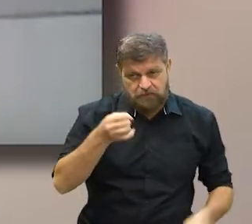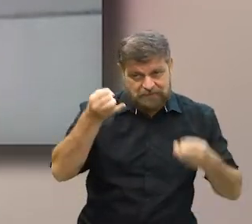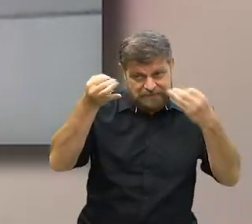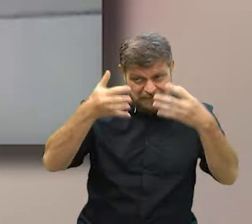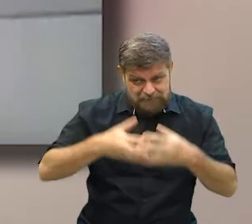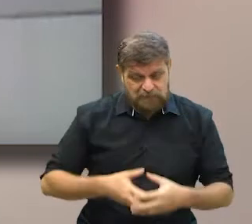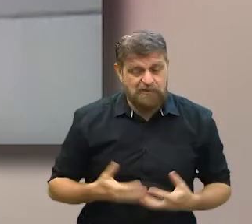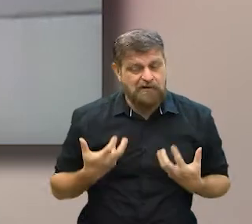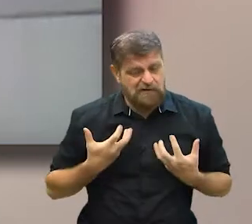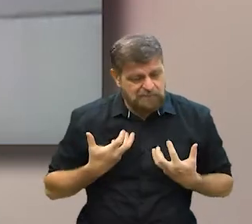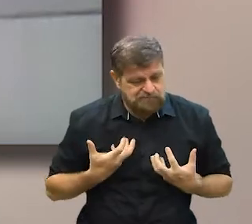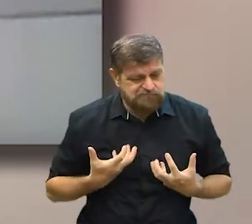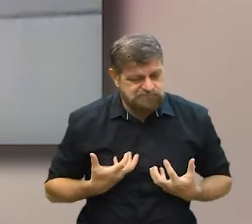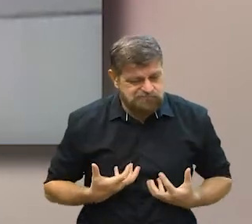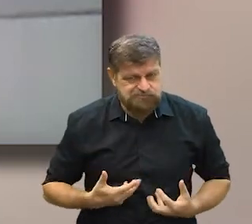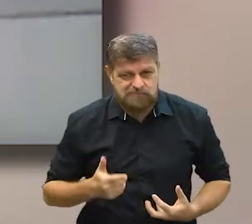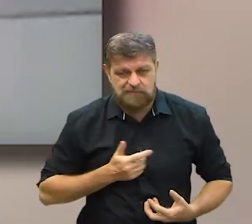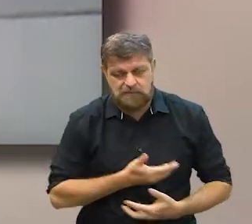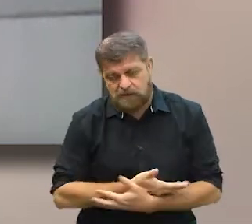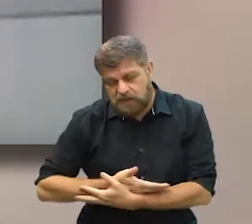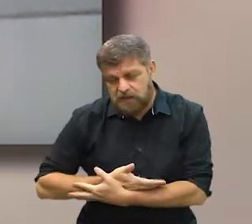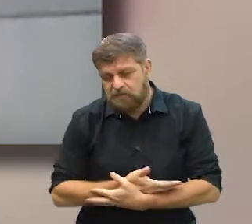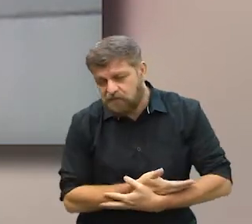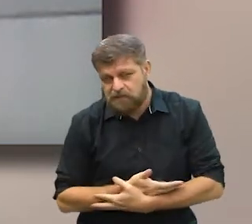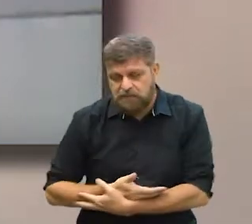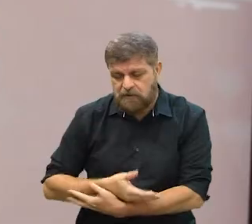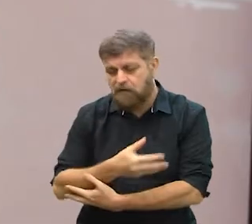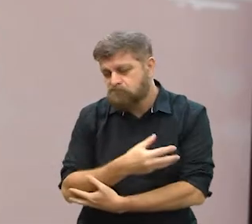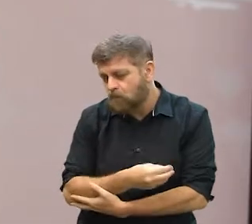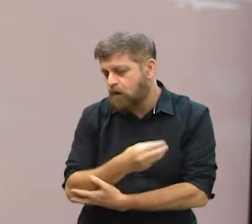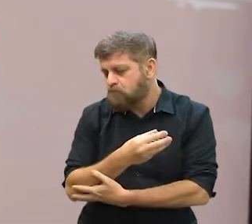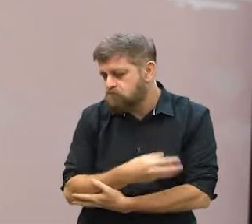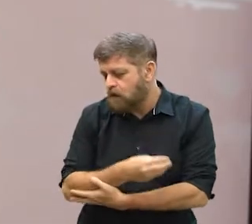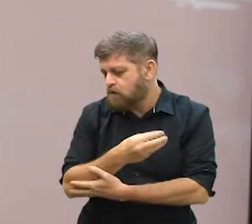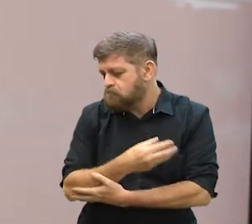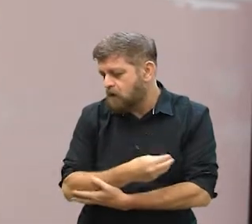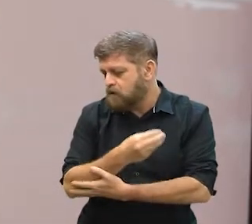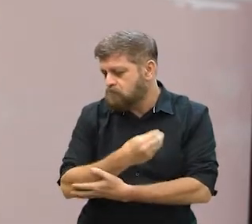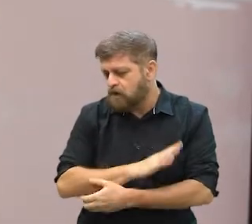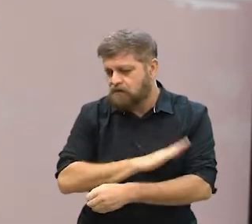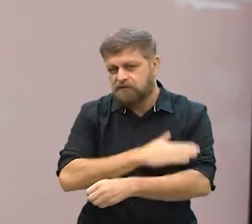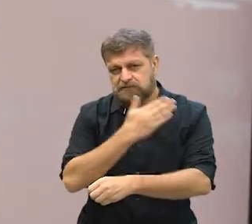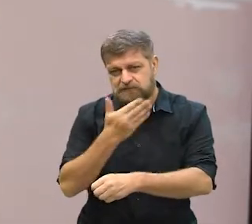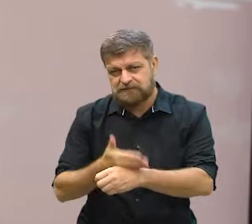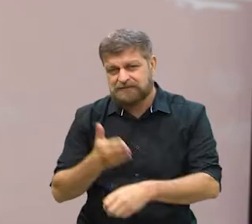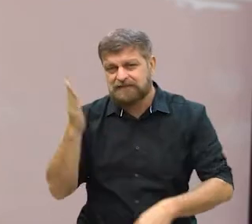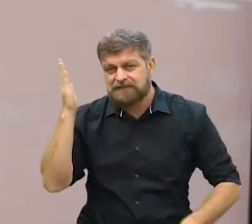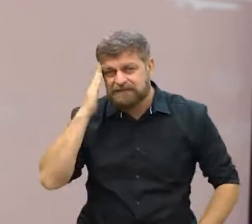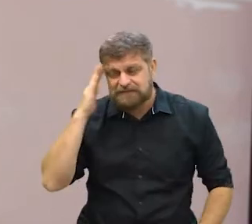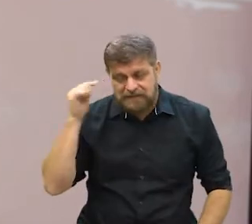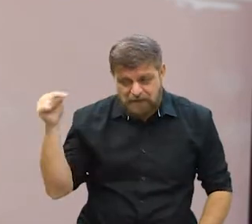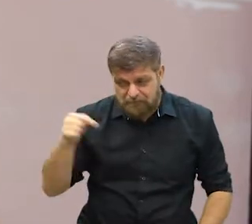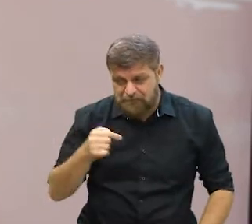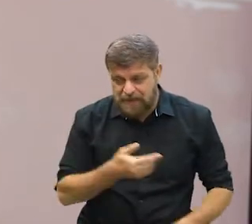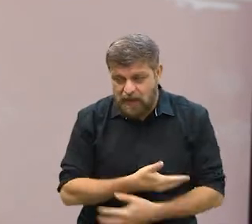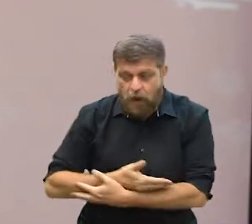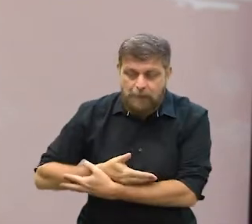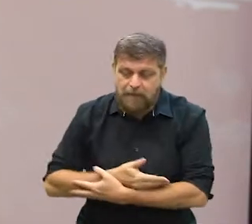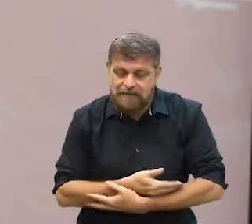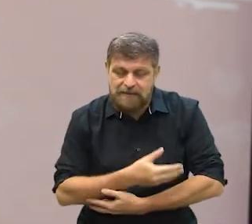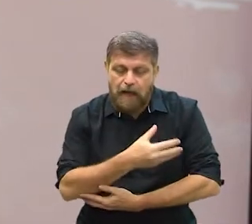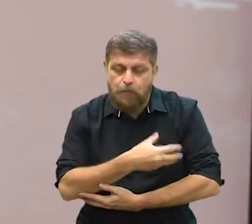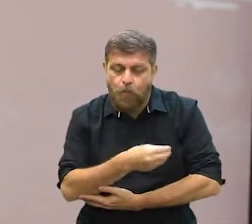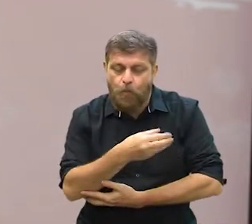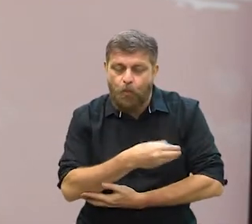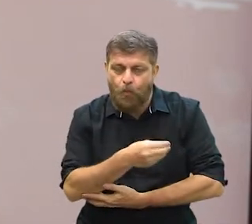muito complicado, porque amanhã precisa realmente de uma rede de apoio. Como você disse aí, é bem cansativo também, tem bebê que fica lá o dia